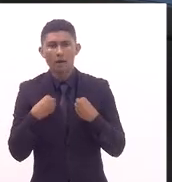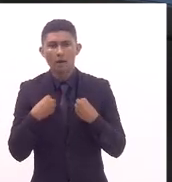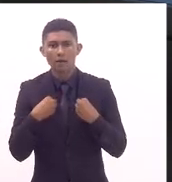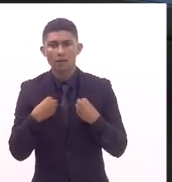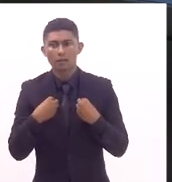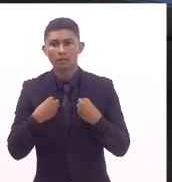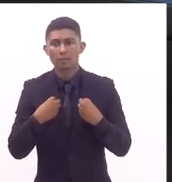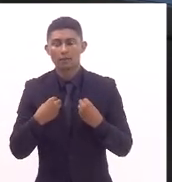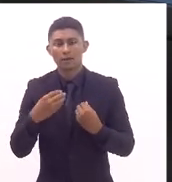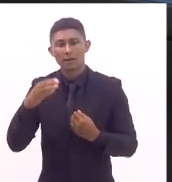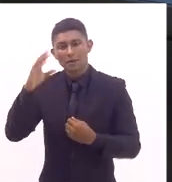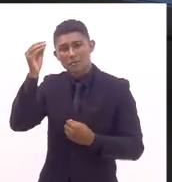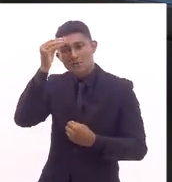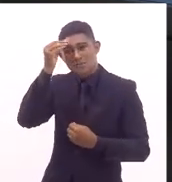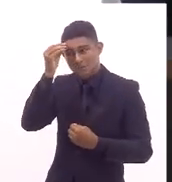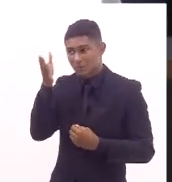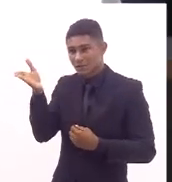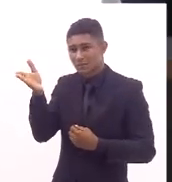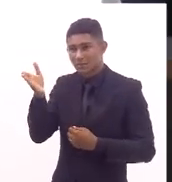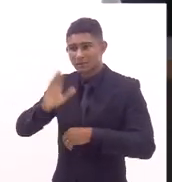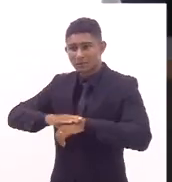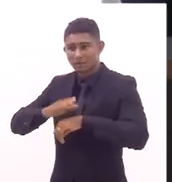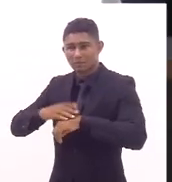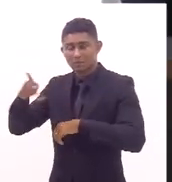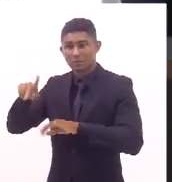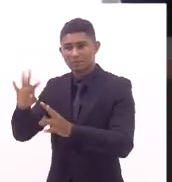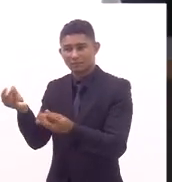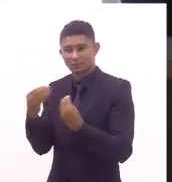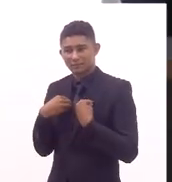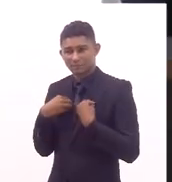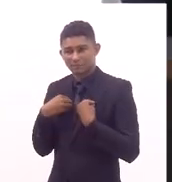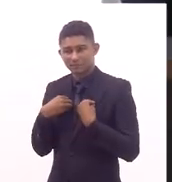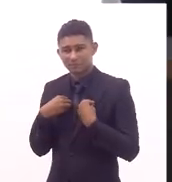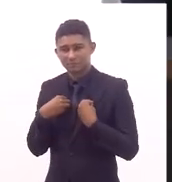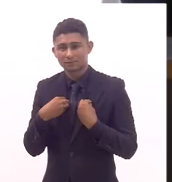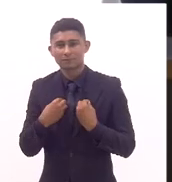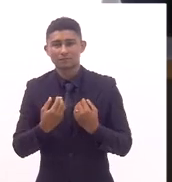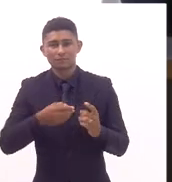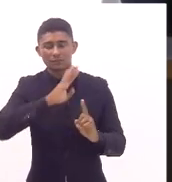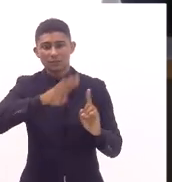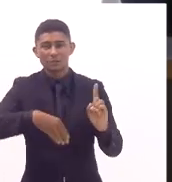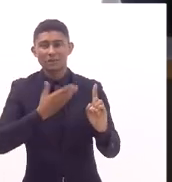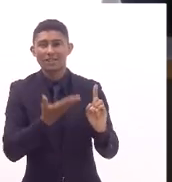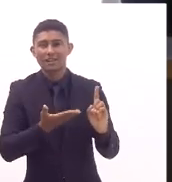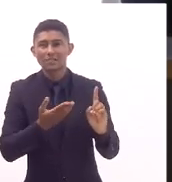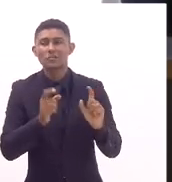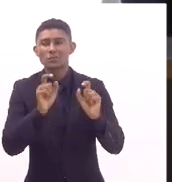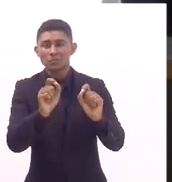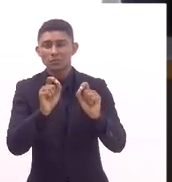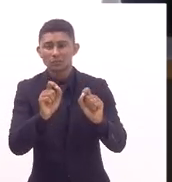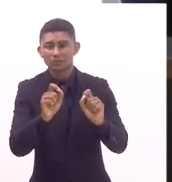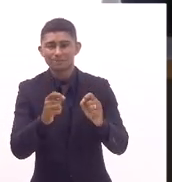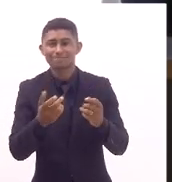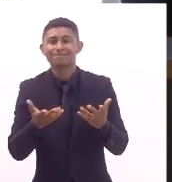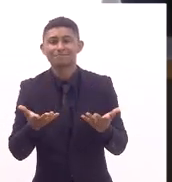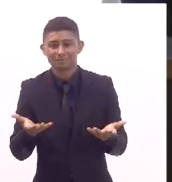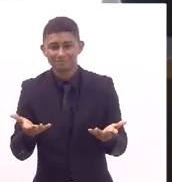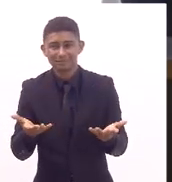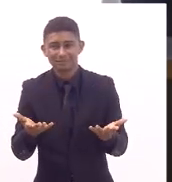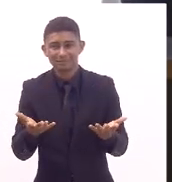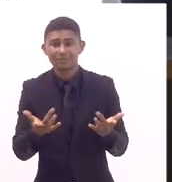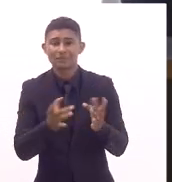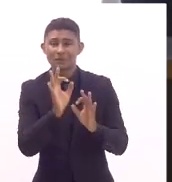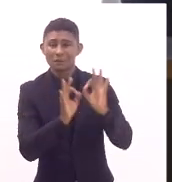pelo meu sobrinho um homenagem feita do projeto de